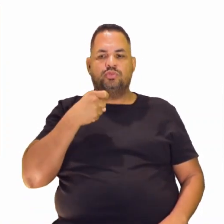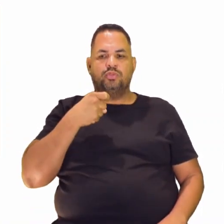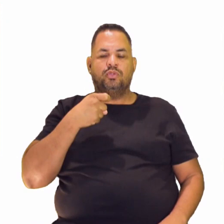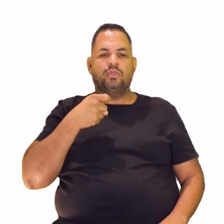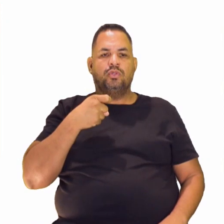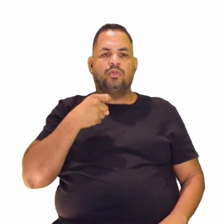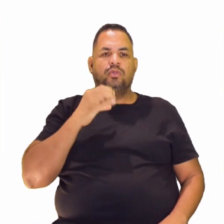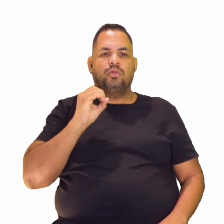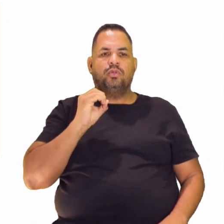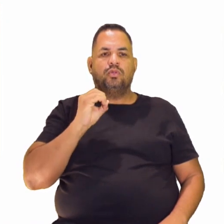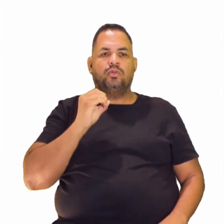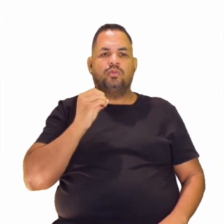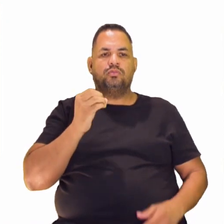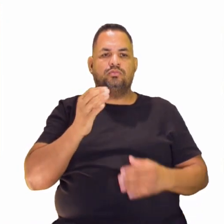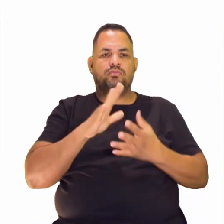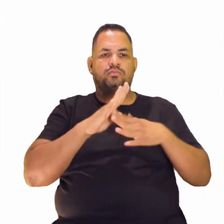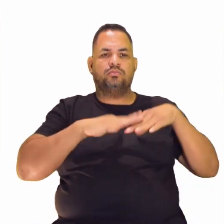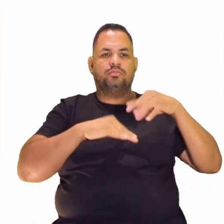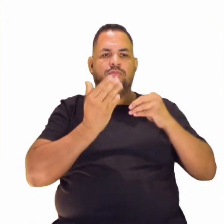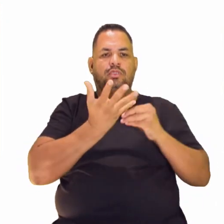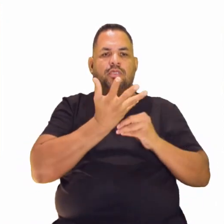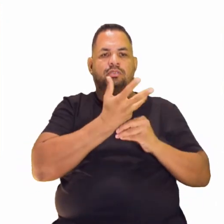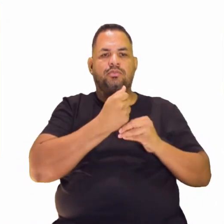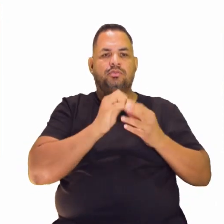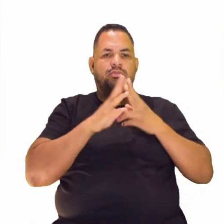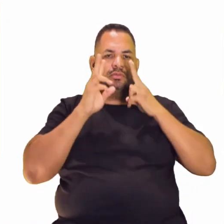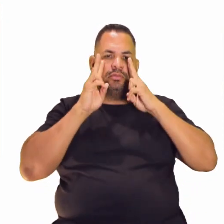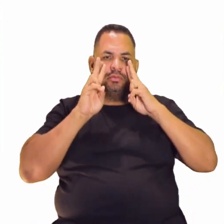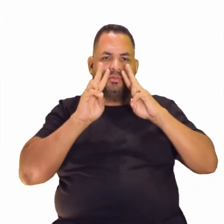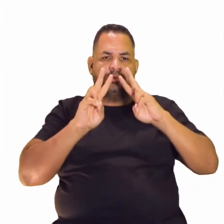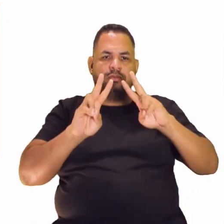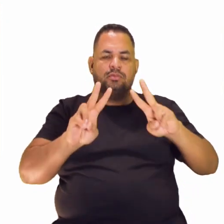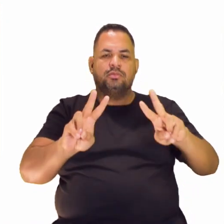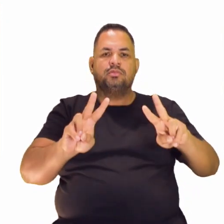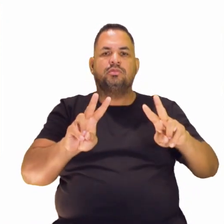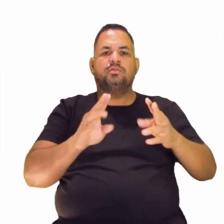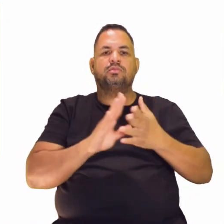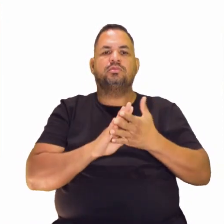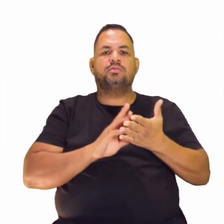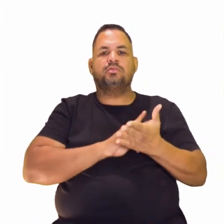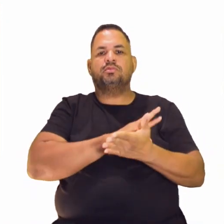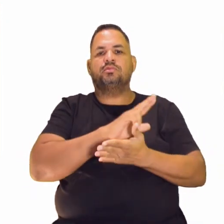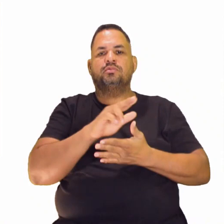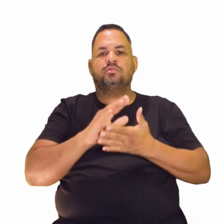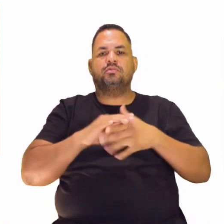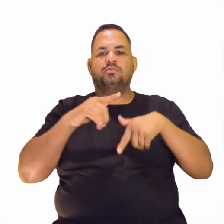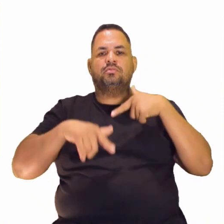artista visual, né, que desenvolve uma produção artística em diversas técnicas e